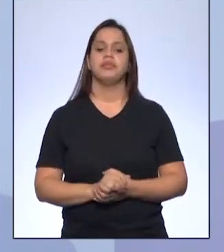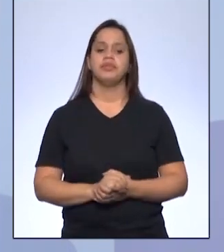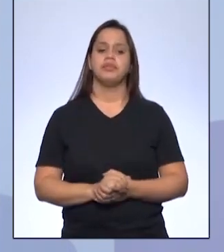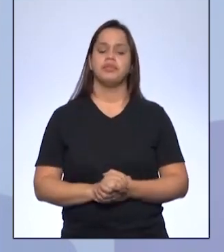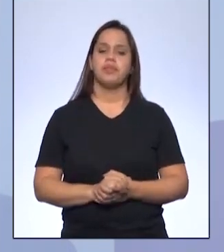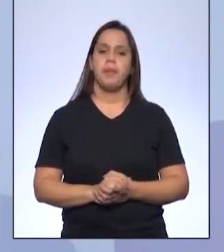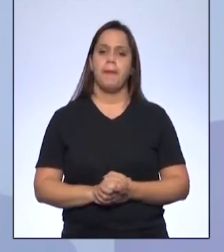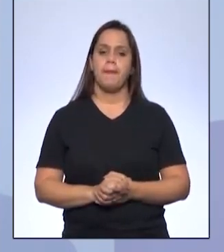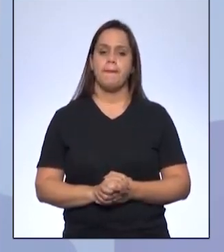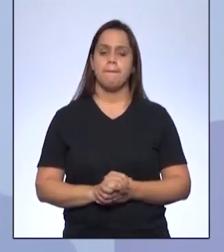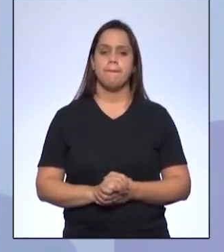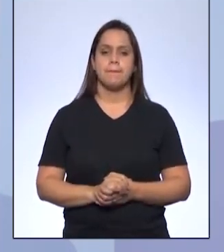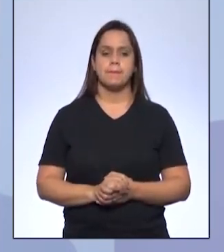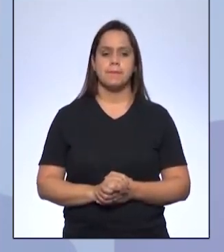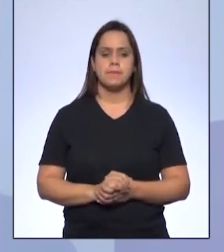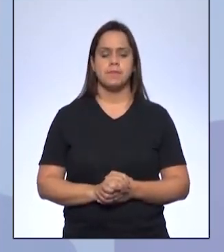3.